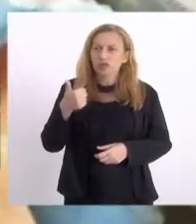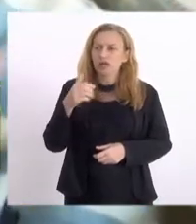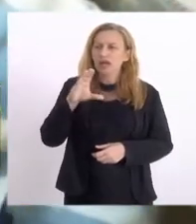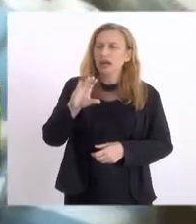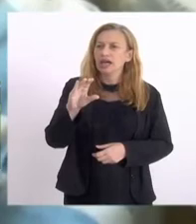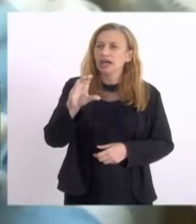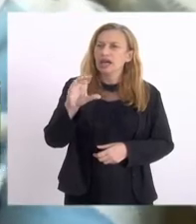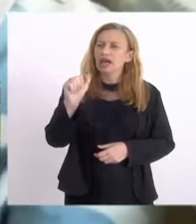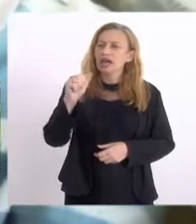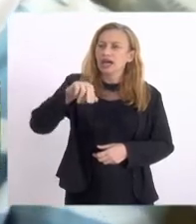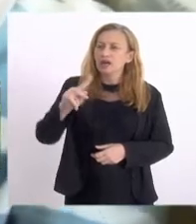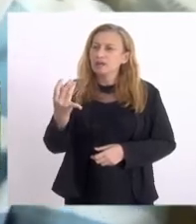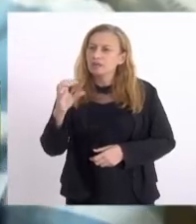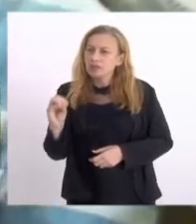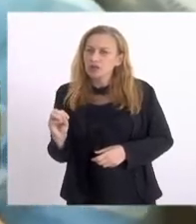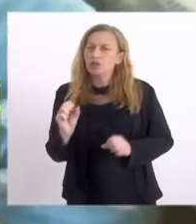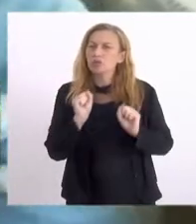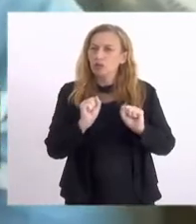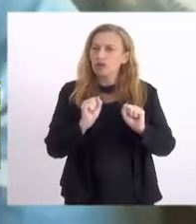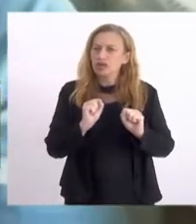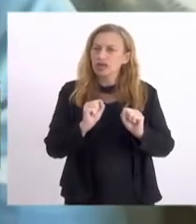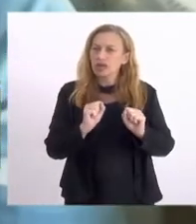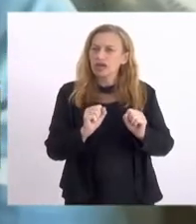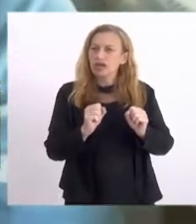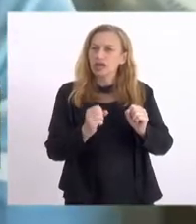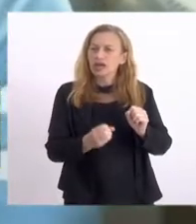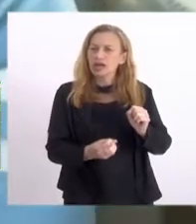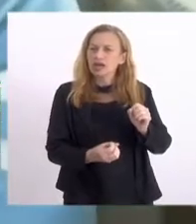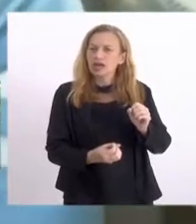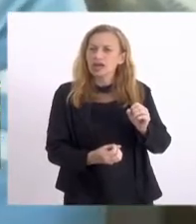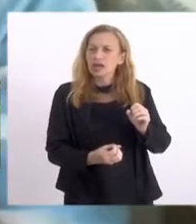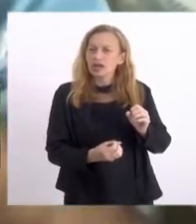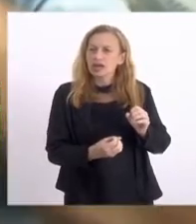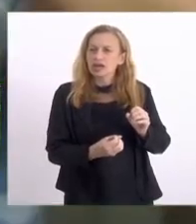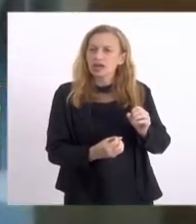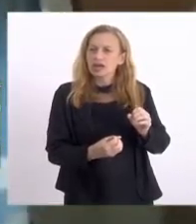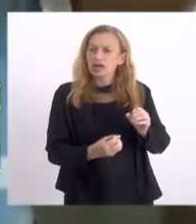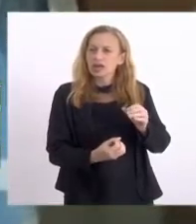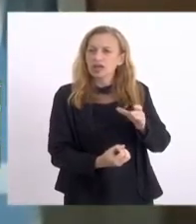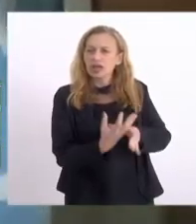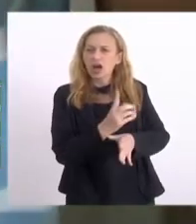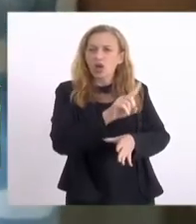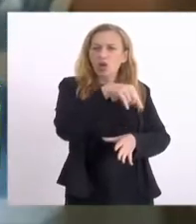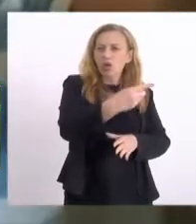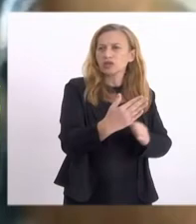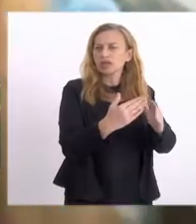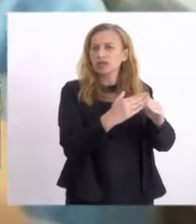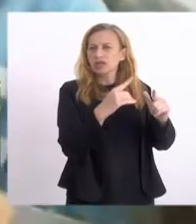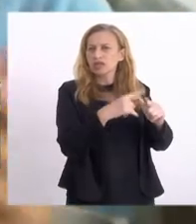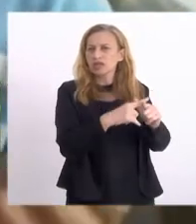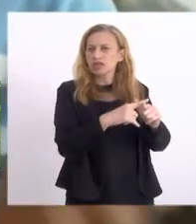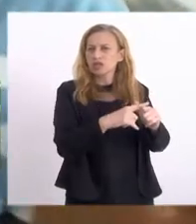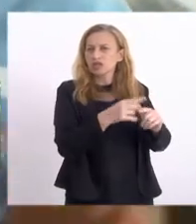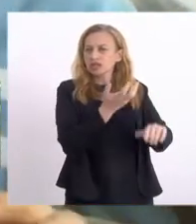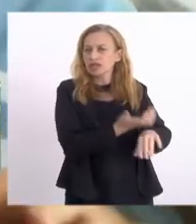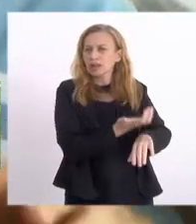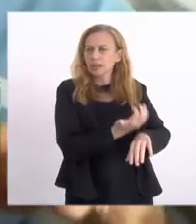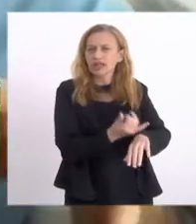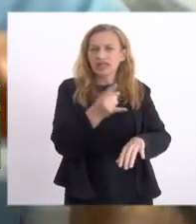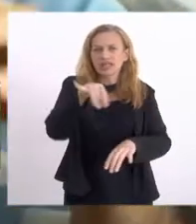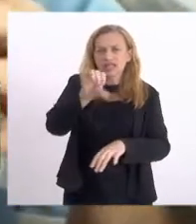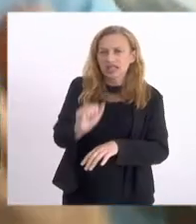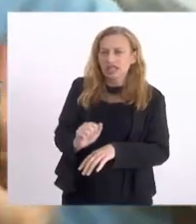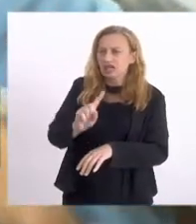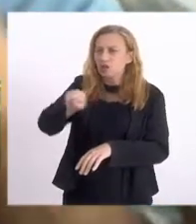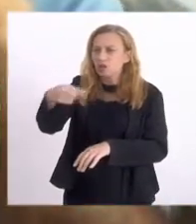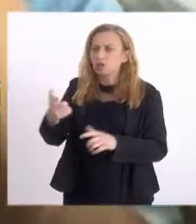Campinho pode abrir uma filial na Praça Seca ou na Taquara. Entendeu? Então, eu acho que tem que ser